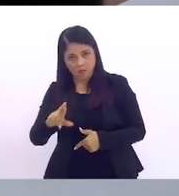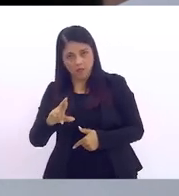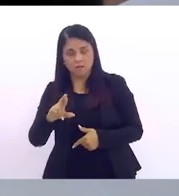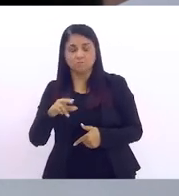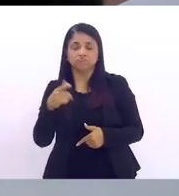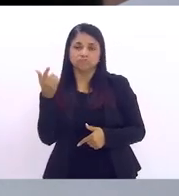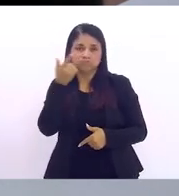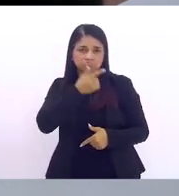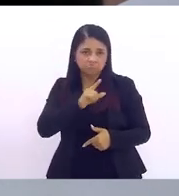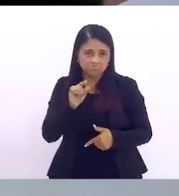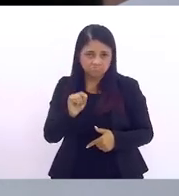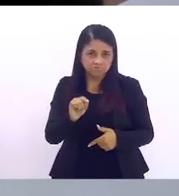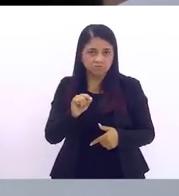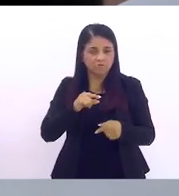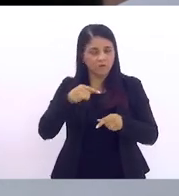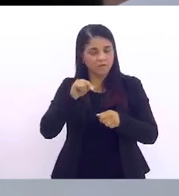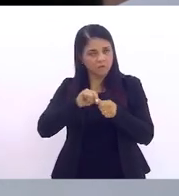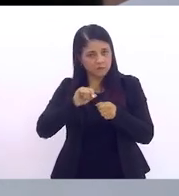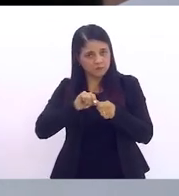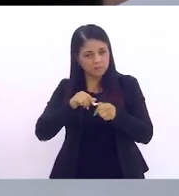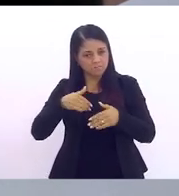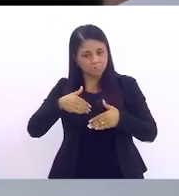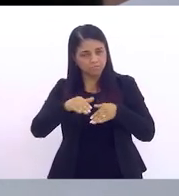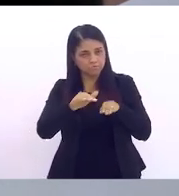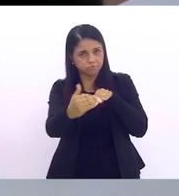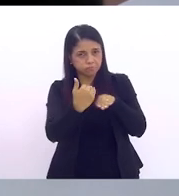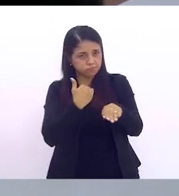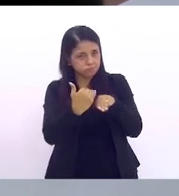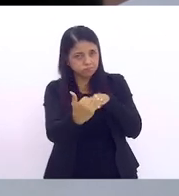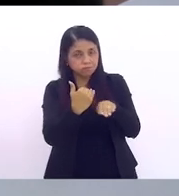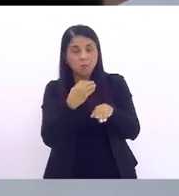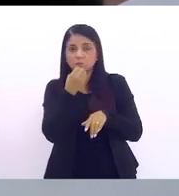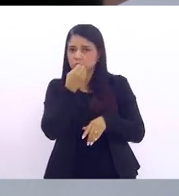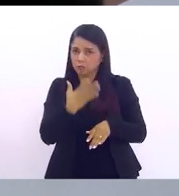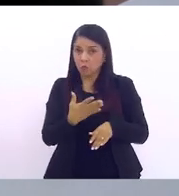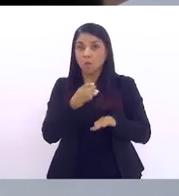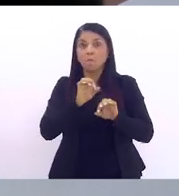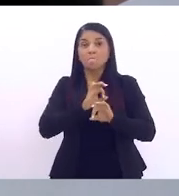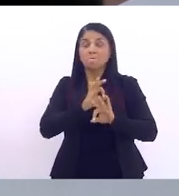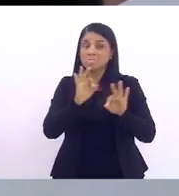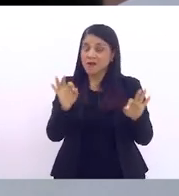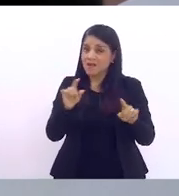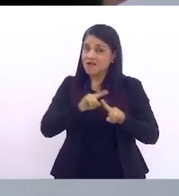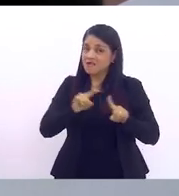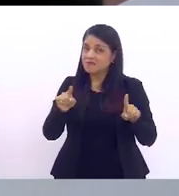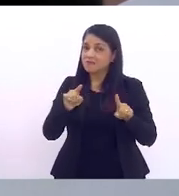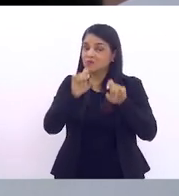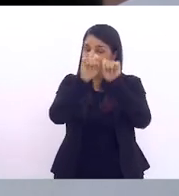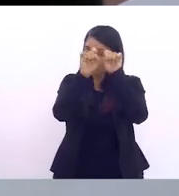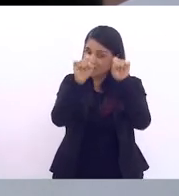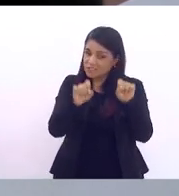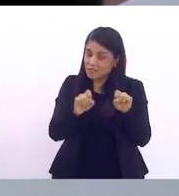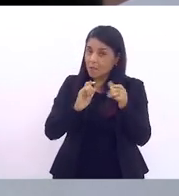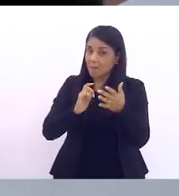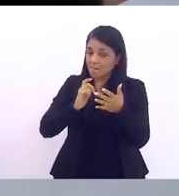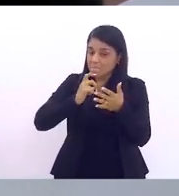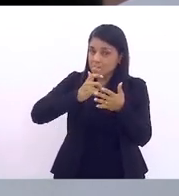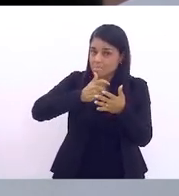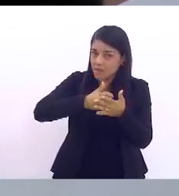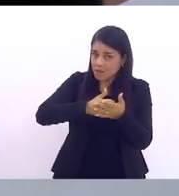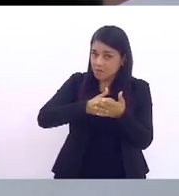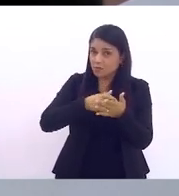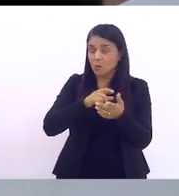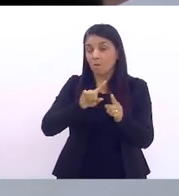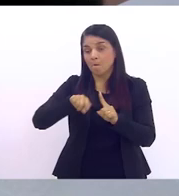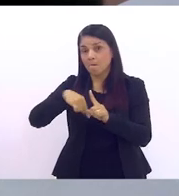tem feito ao longo da Via é muito bom mas de fato o sistema para pagamento e as multas